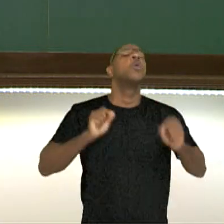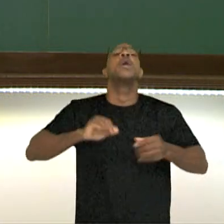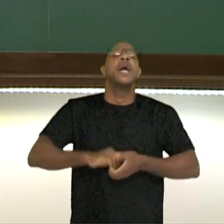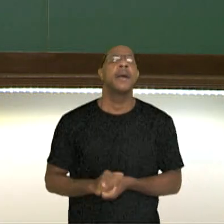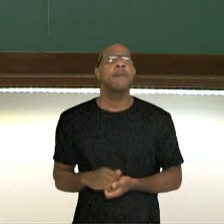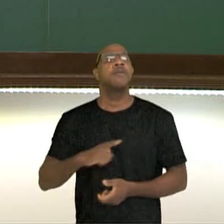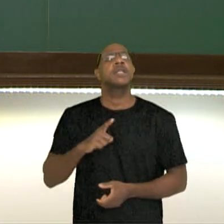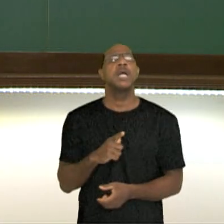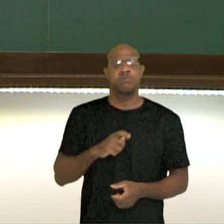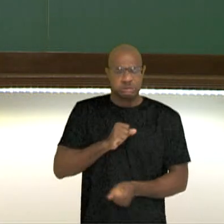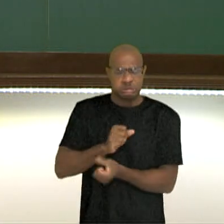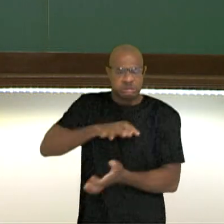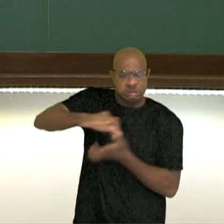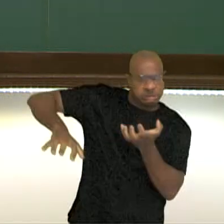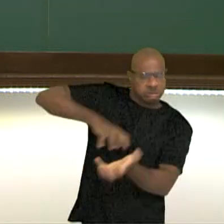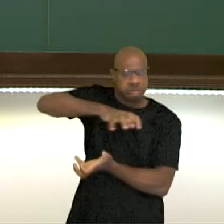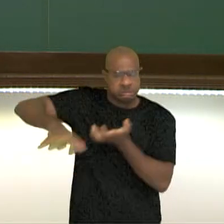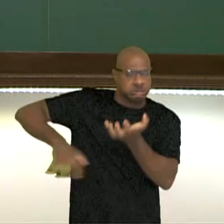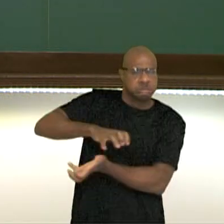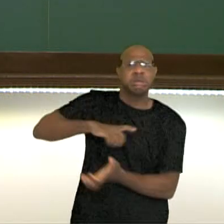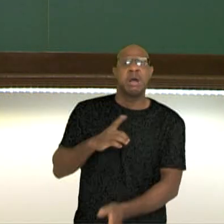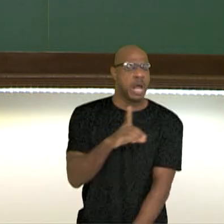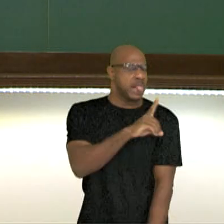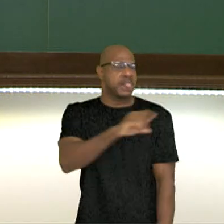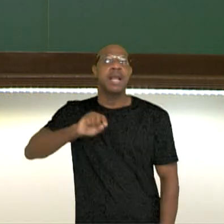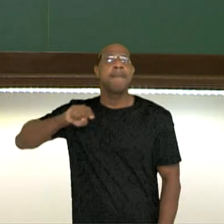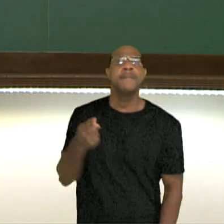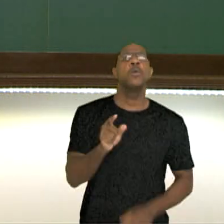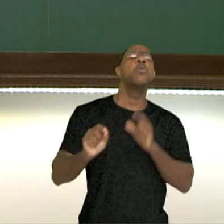uma grande revolta. Vão ser mais de 100 mil